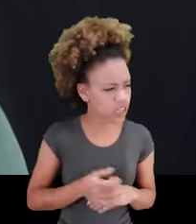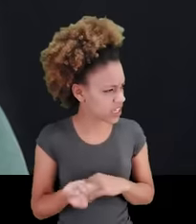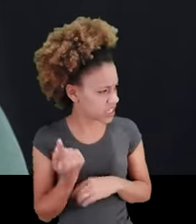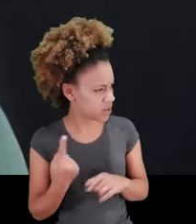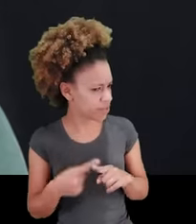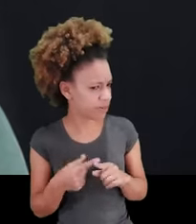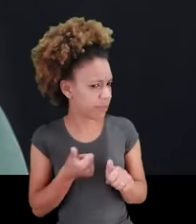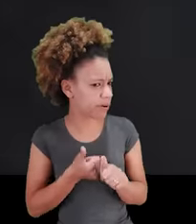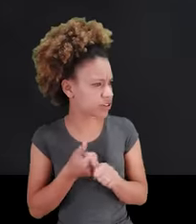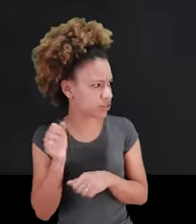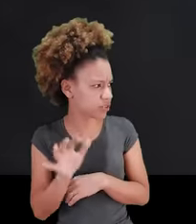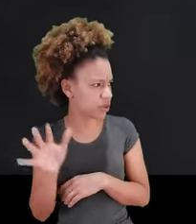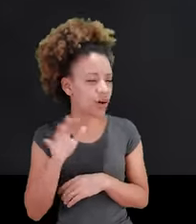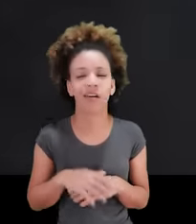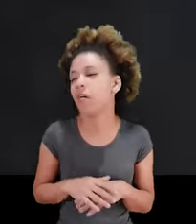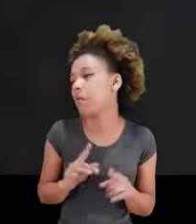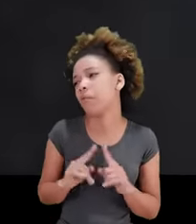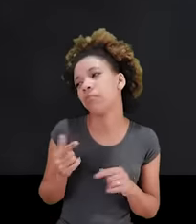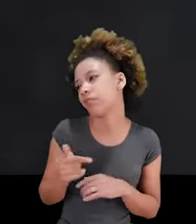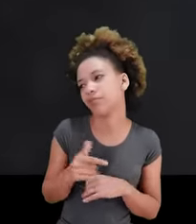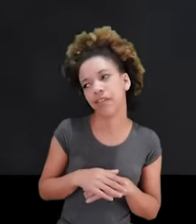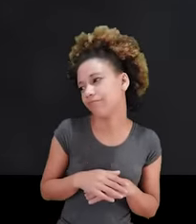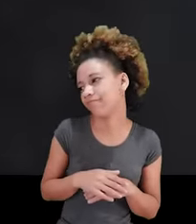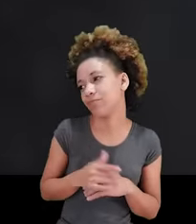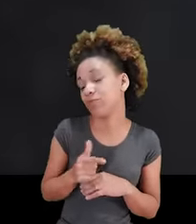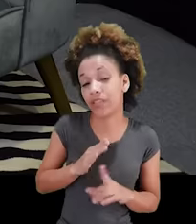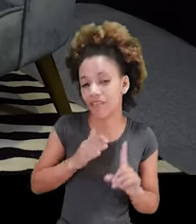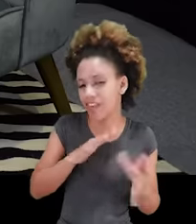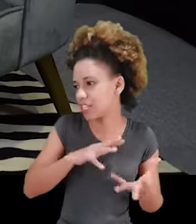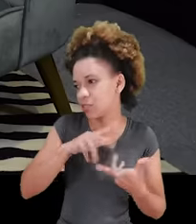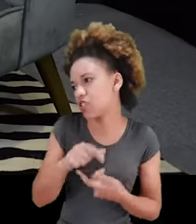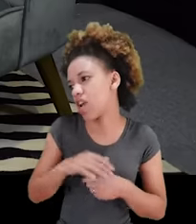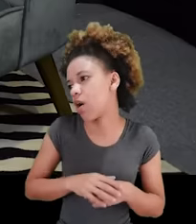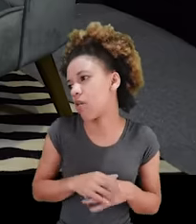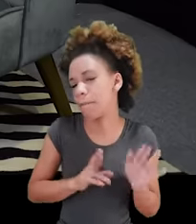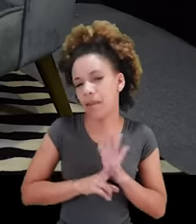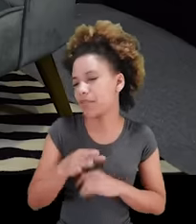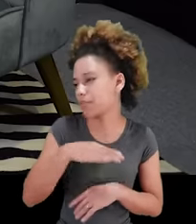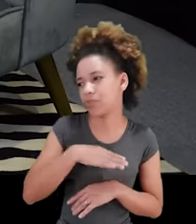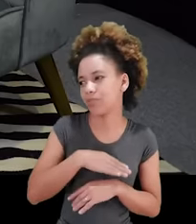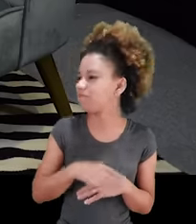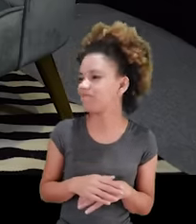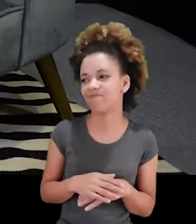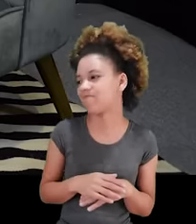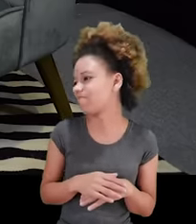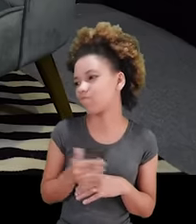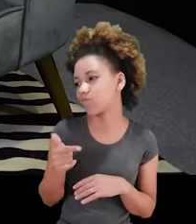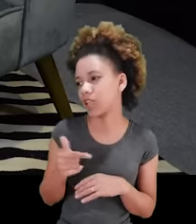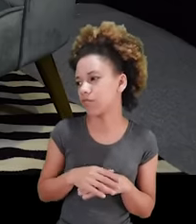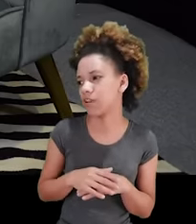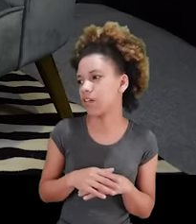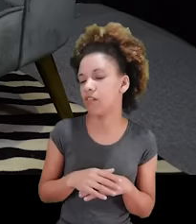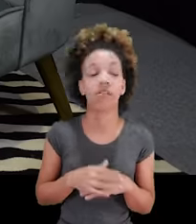vocês estão aqui do lado da Europa. É, mas não temos assim, não temos assim uma figura. Estou a esquecer de alguém? Não, não é?